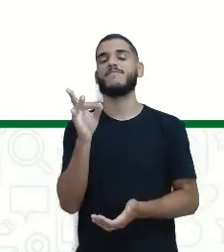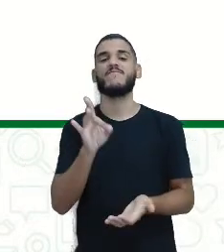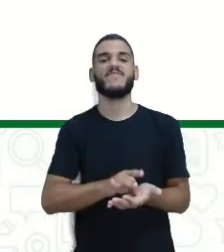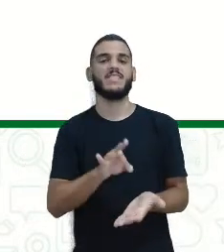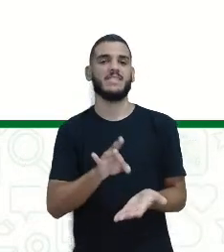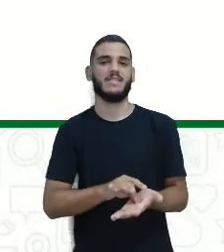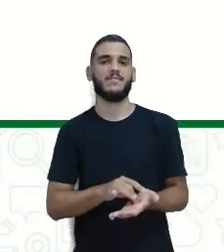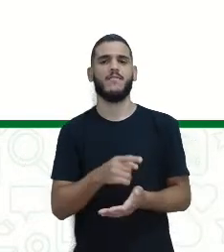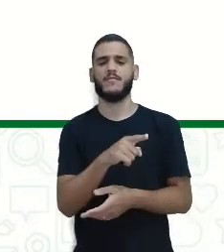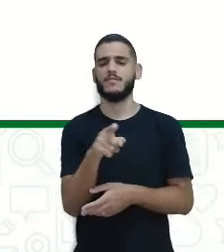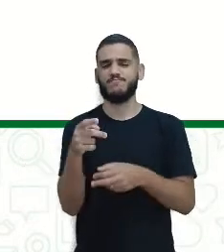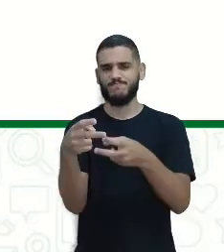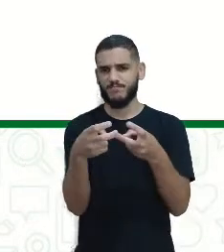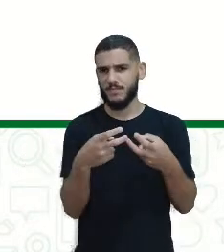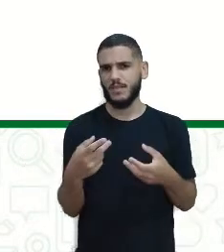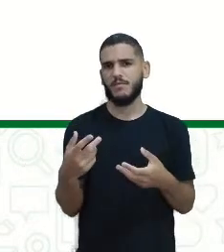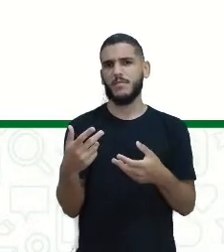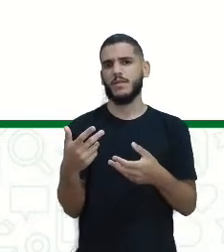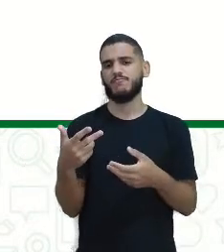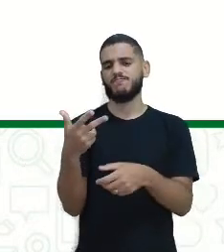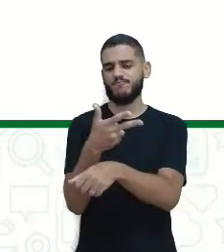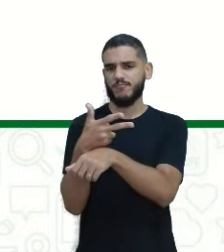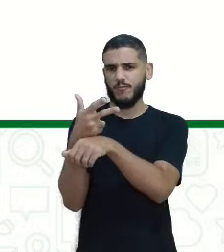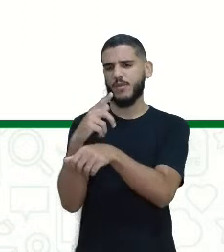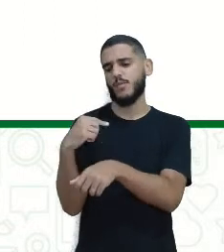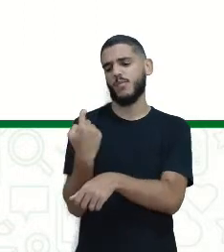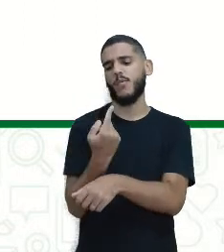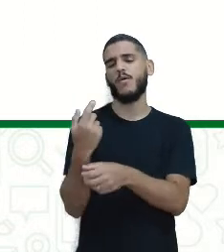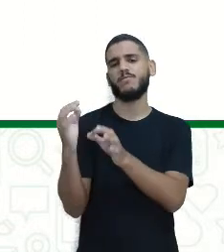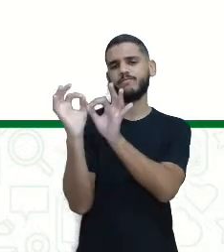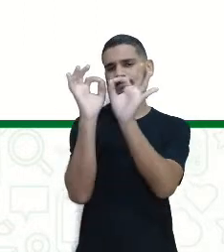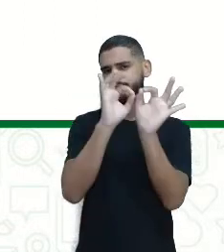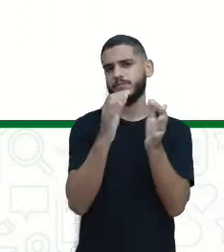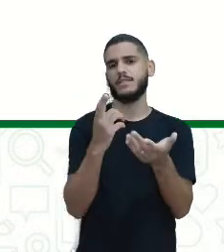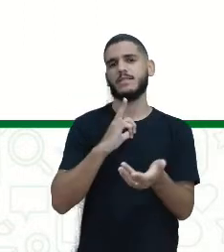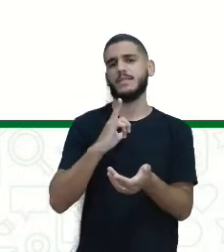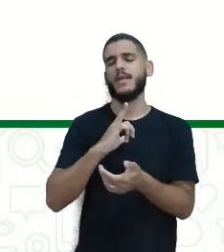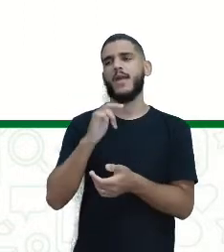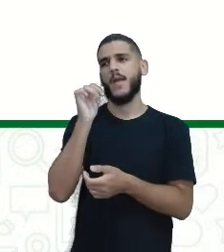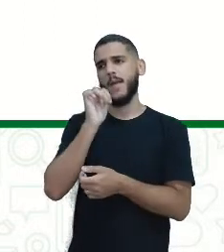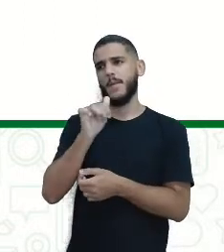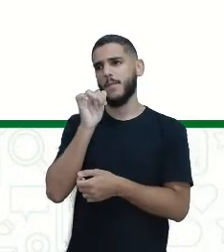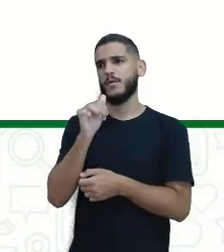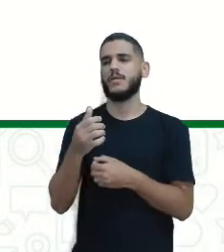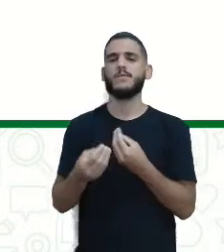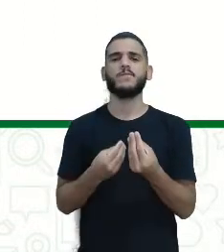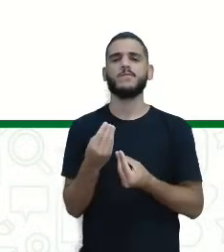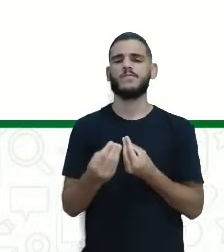no vídeo que a gente viu, onde aparece Wangari Maathai